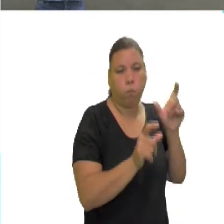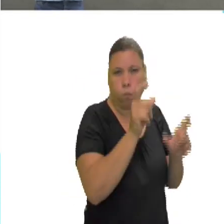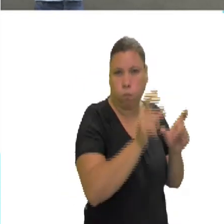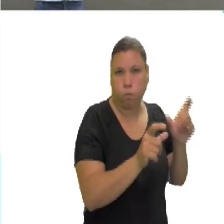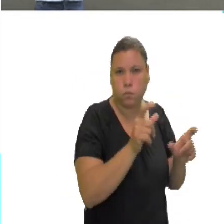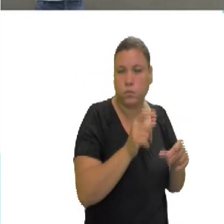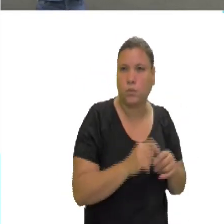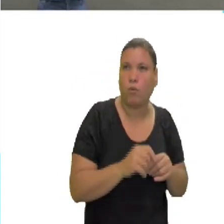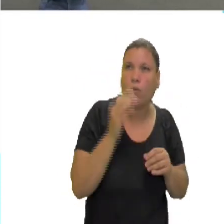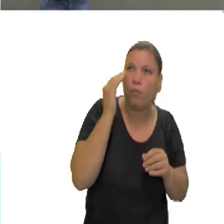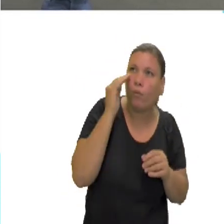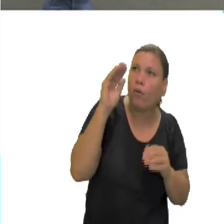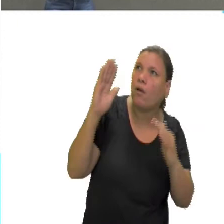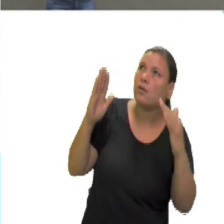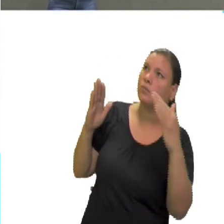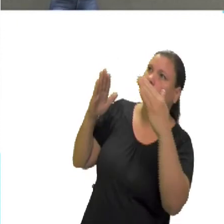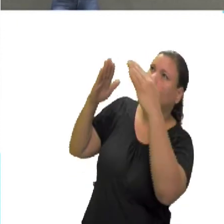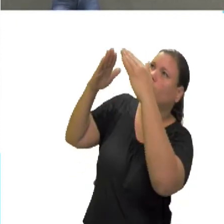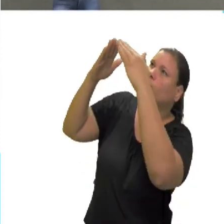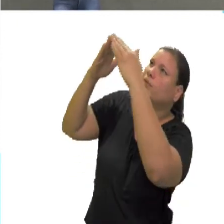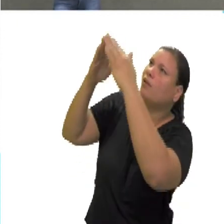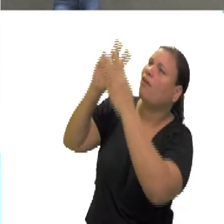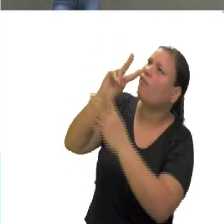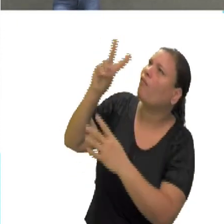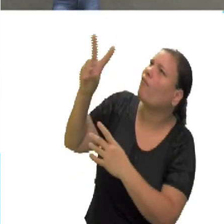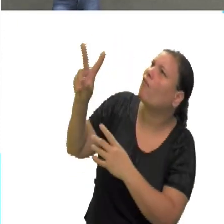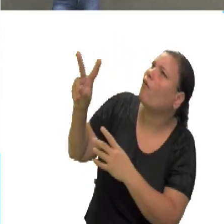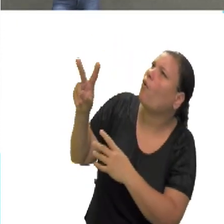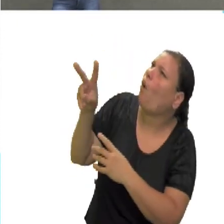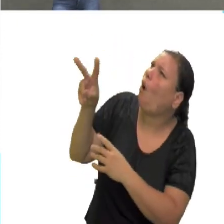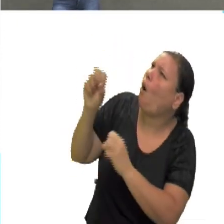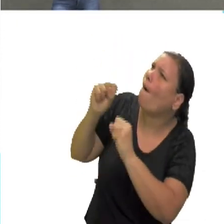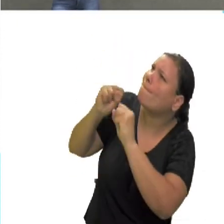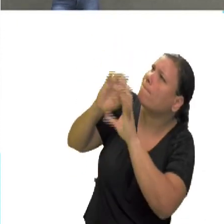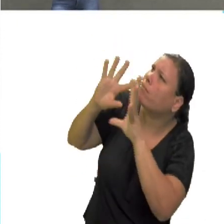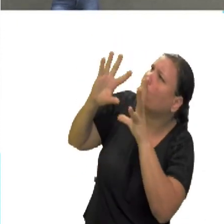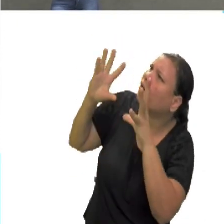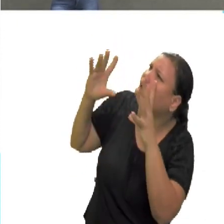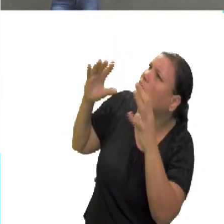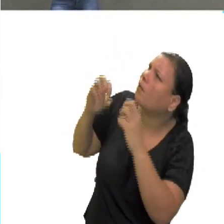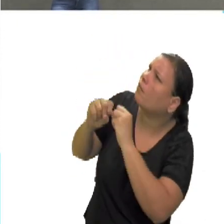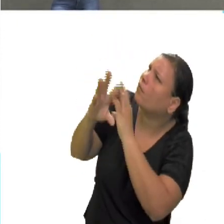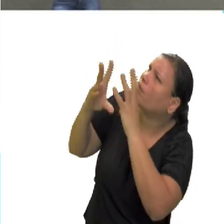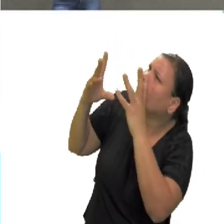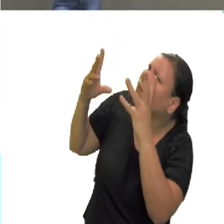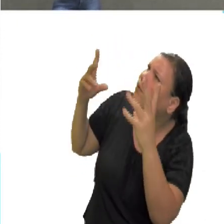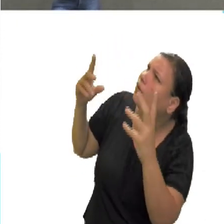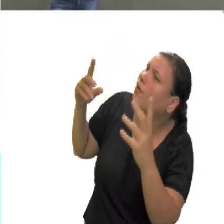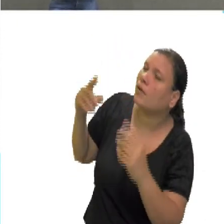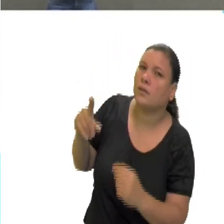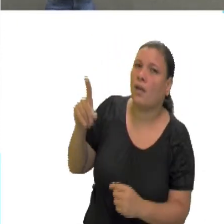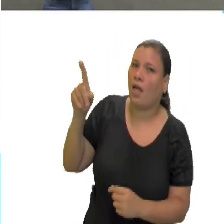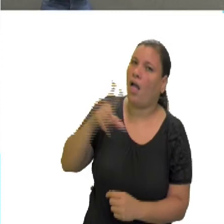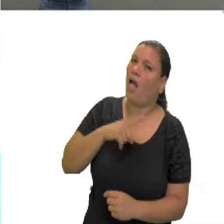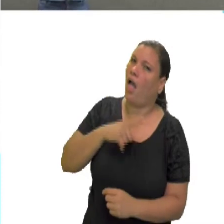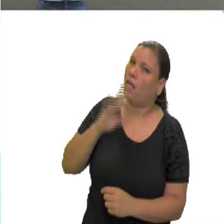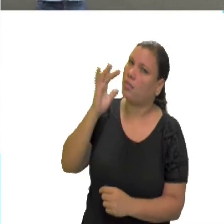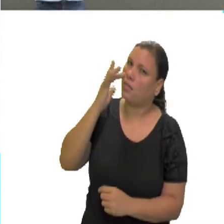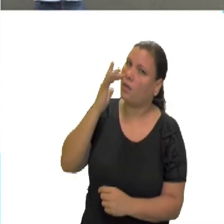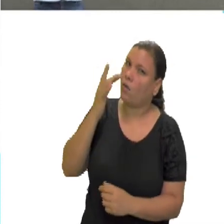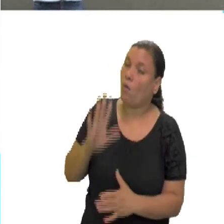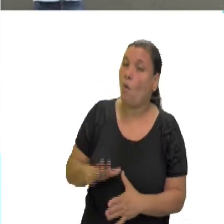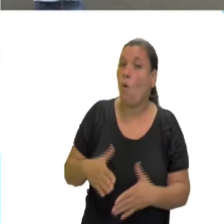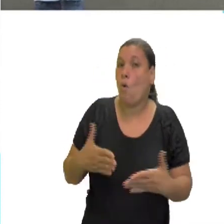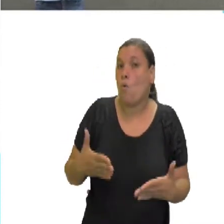estava brilhando muito ali e eles achavam que ali poderia ter ouro. Então eles começaram a abrir caminho até